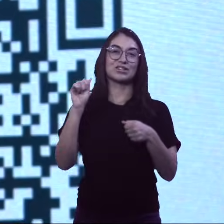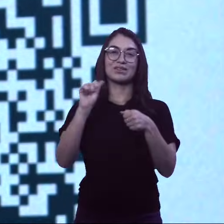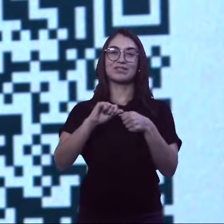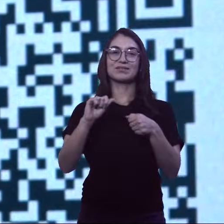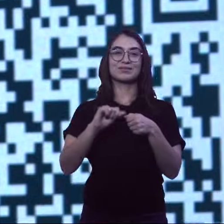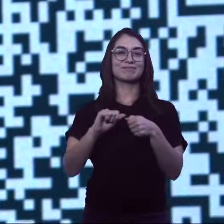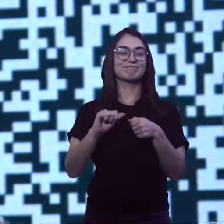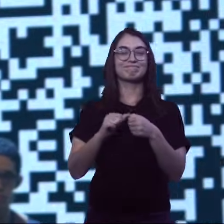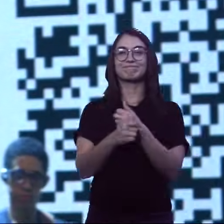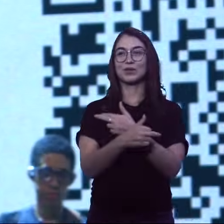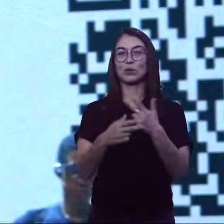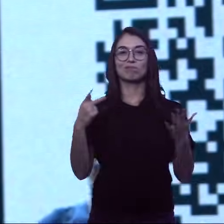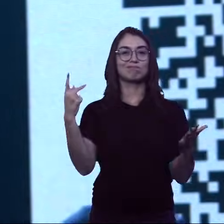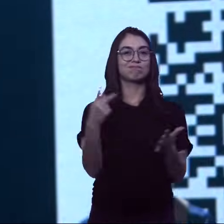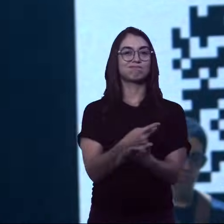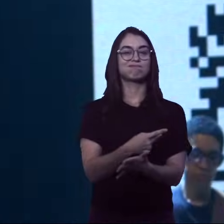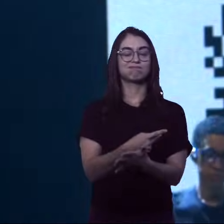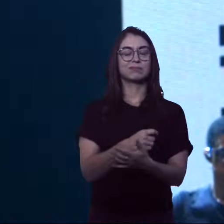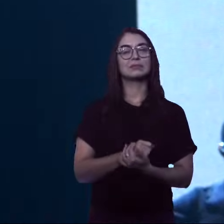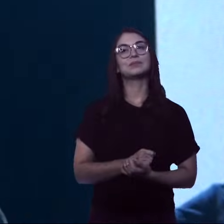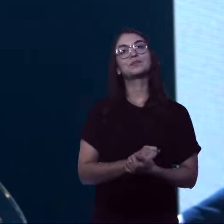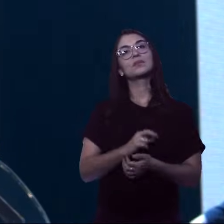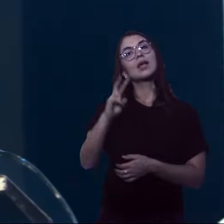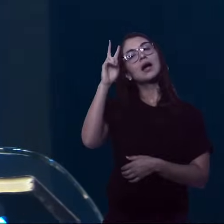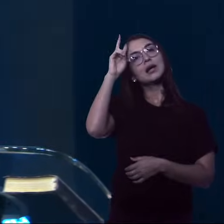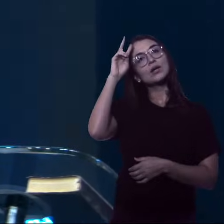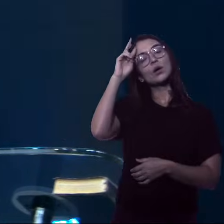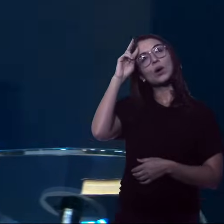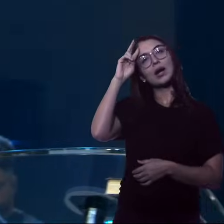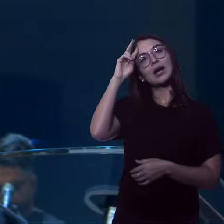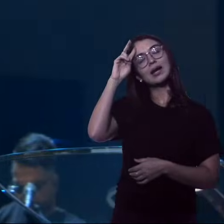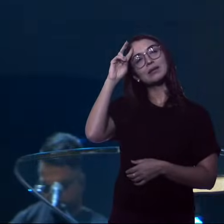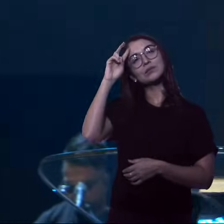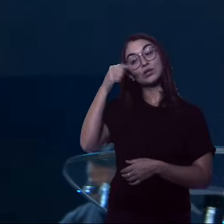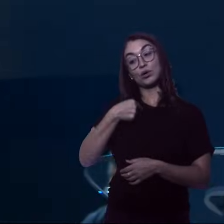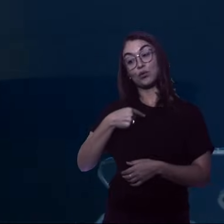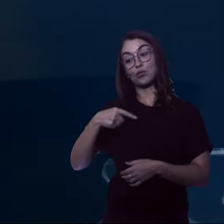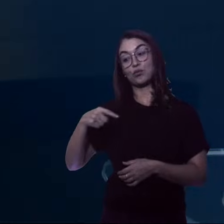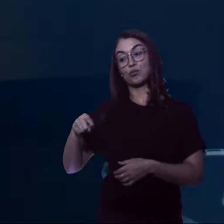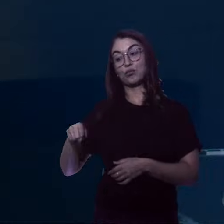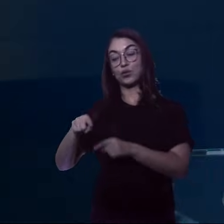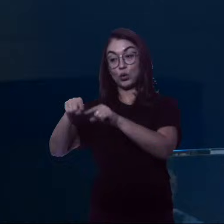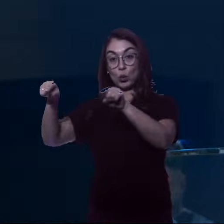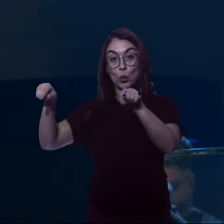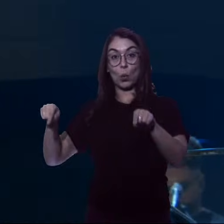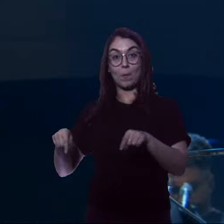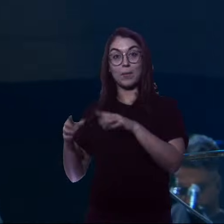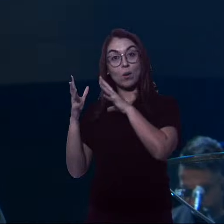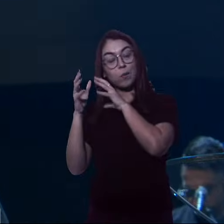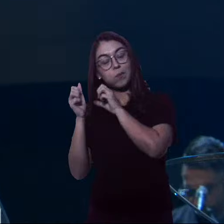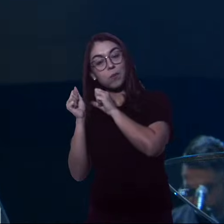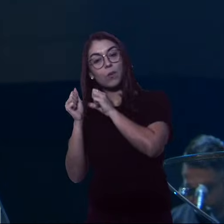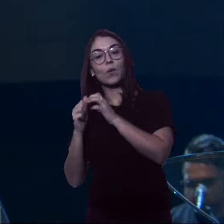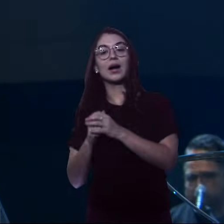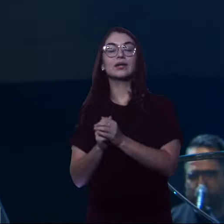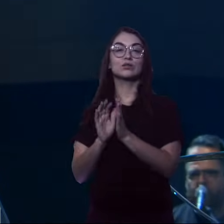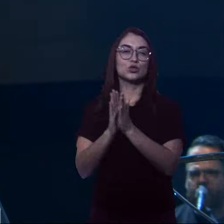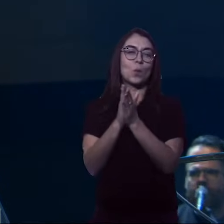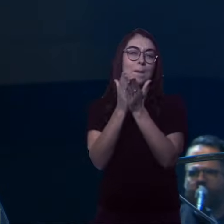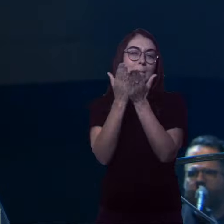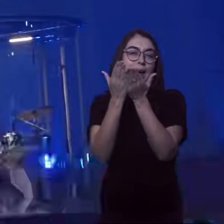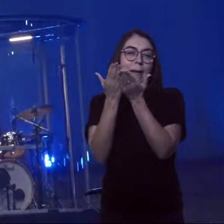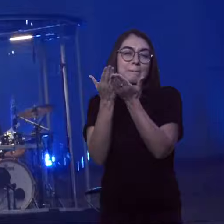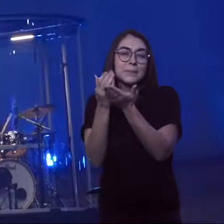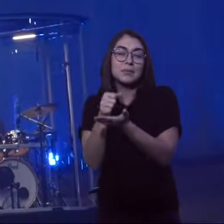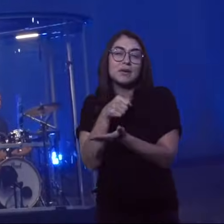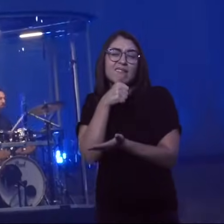bobagem. E eu lembro um dia que eu entrei no meu quarto e tinha lá uma Bíblia antiga que fazia tempo que eu